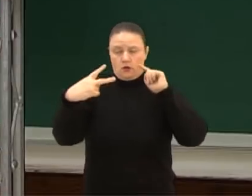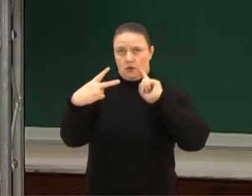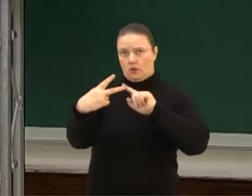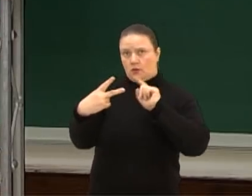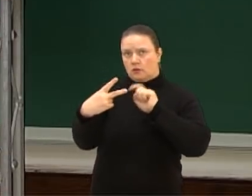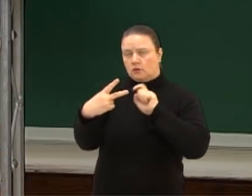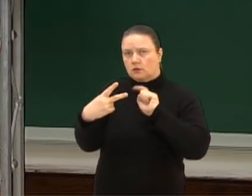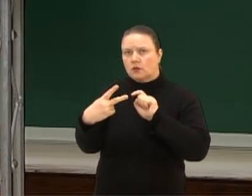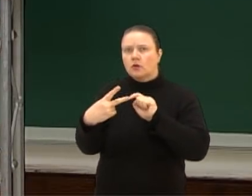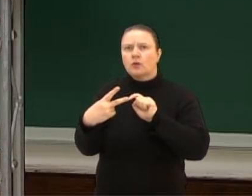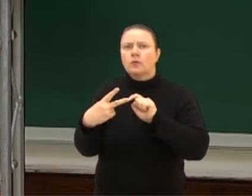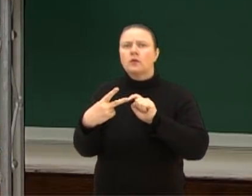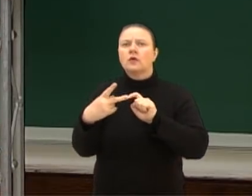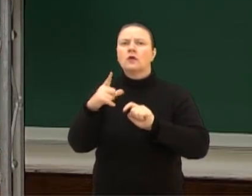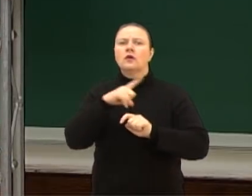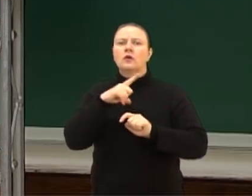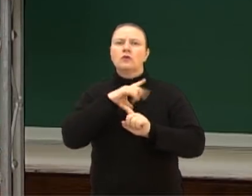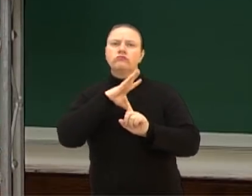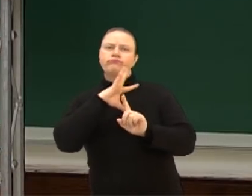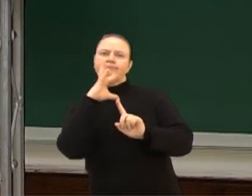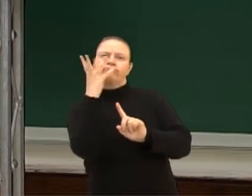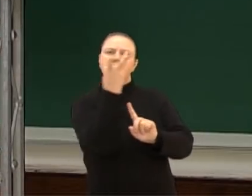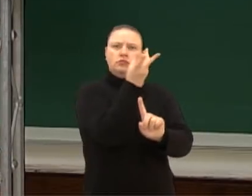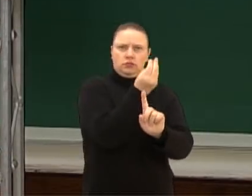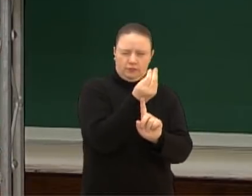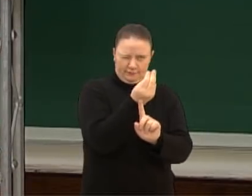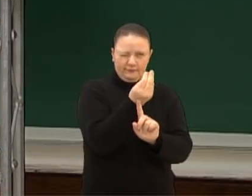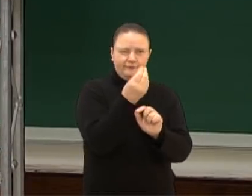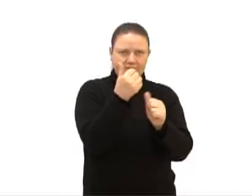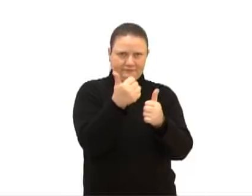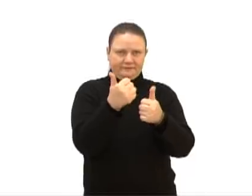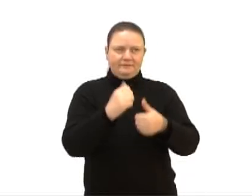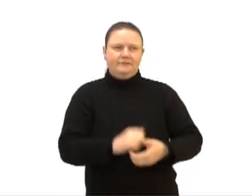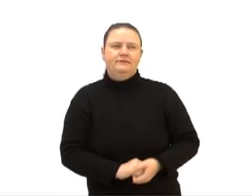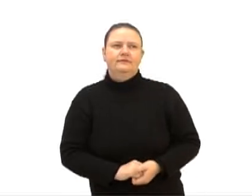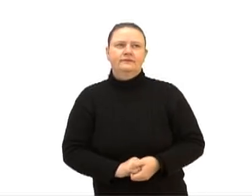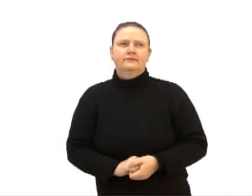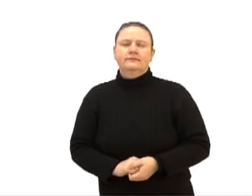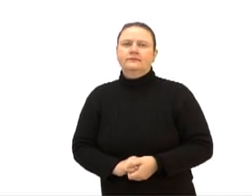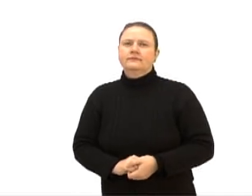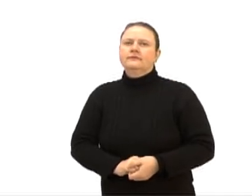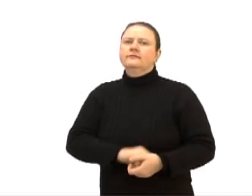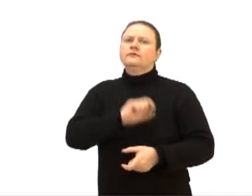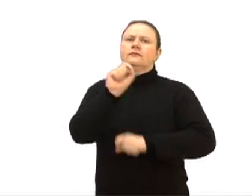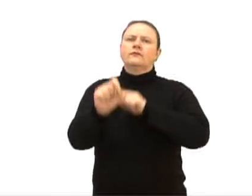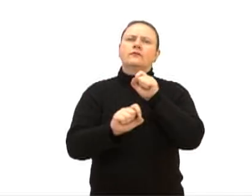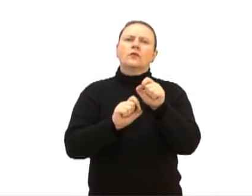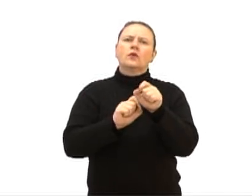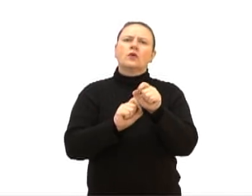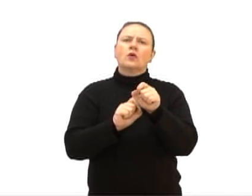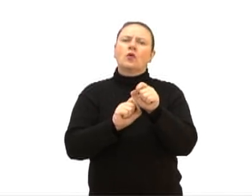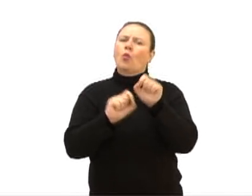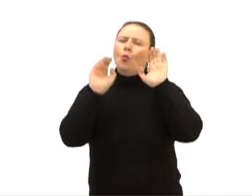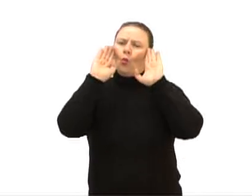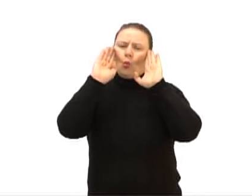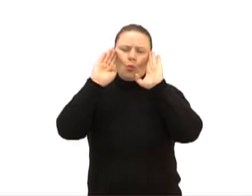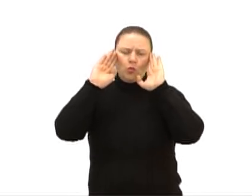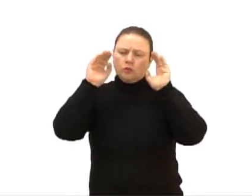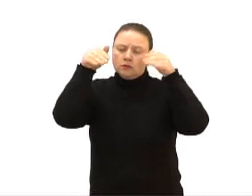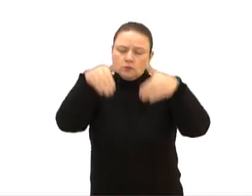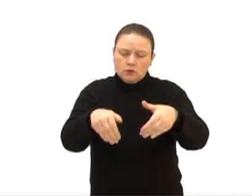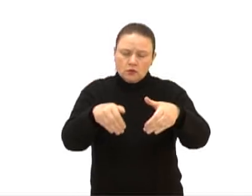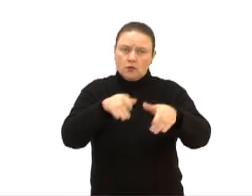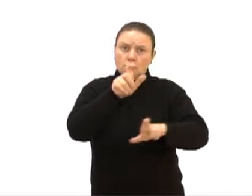também a esfera artística, tudo bem? Qual é o público-alvo? Ou seja, quem